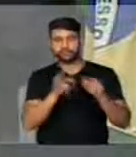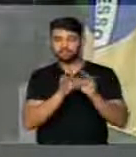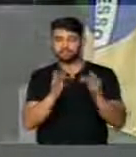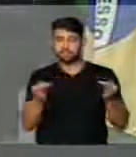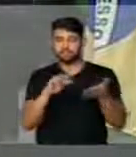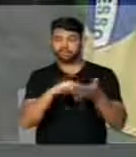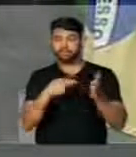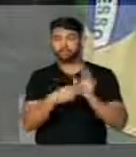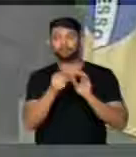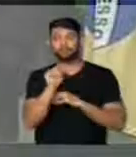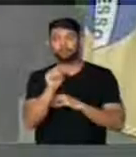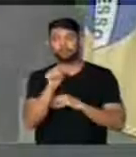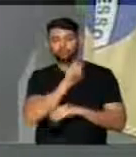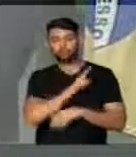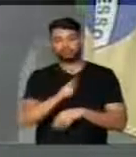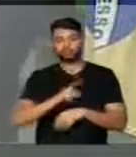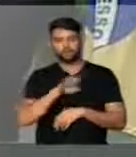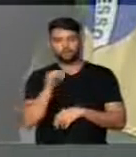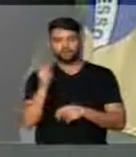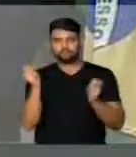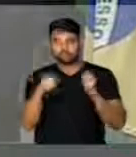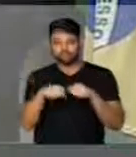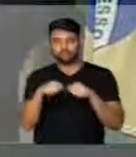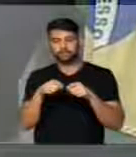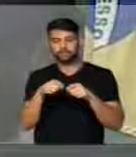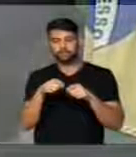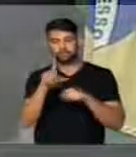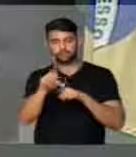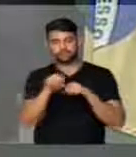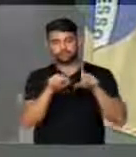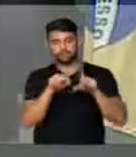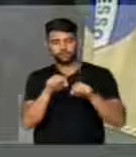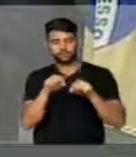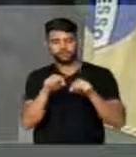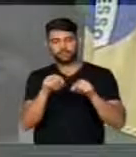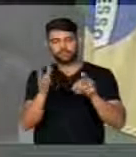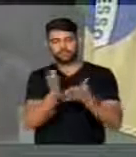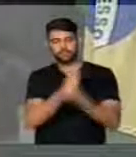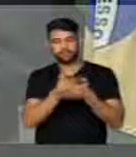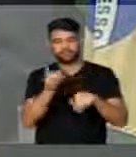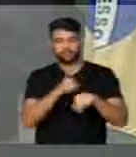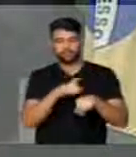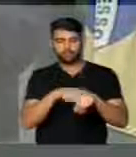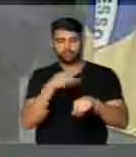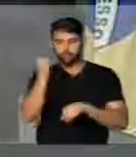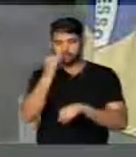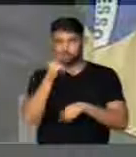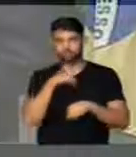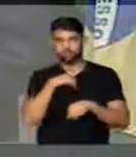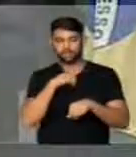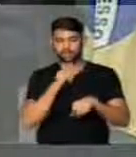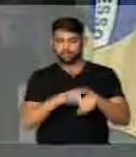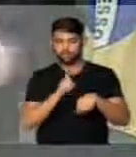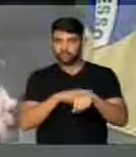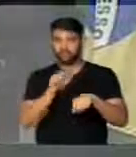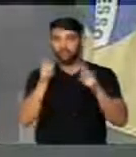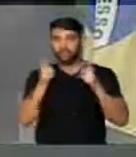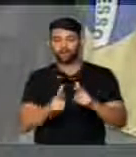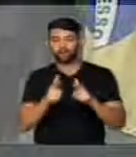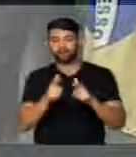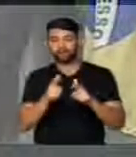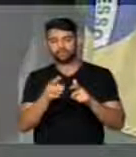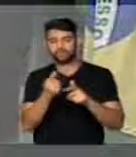simplesmente significa que o governo vai poder escolher para um determinado momento histórico, para esse momento,